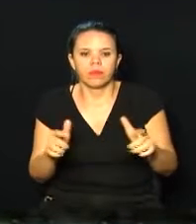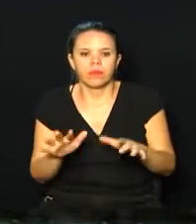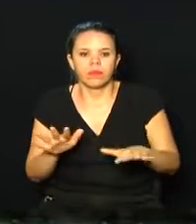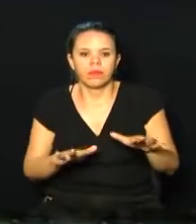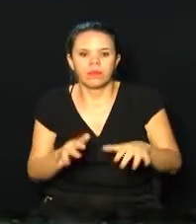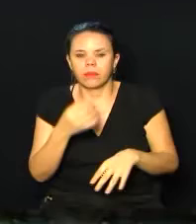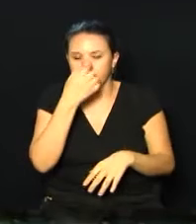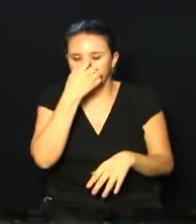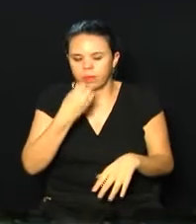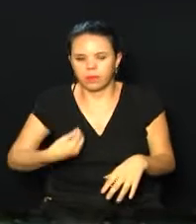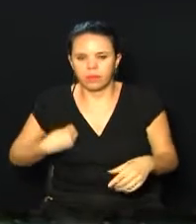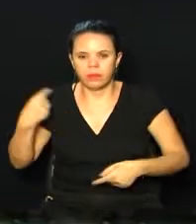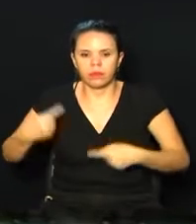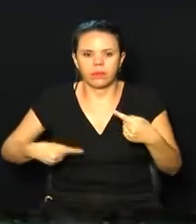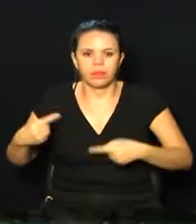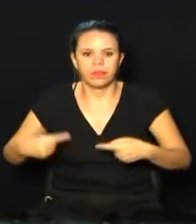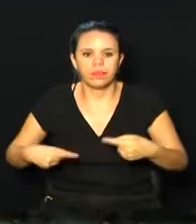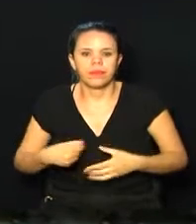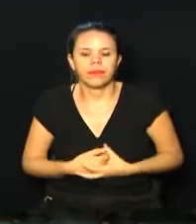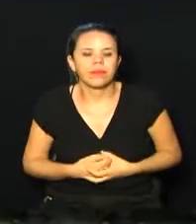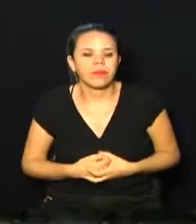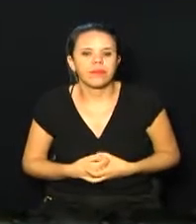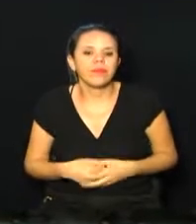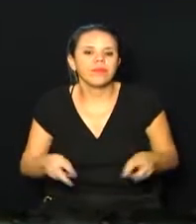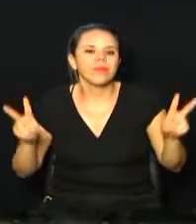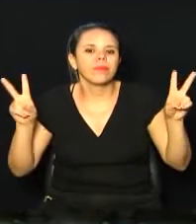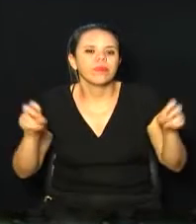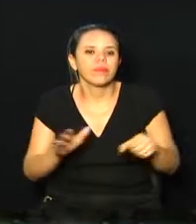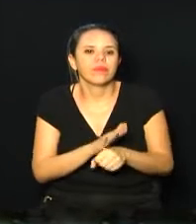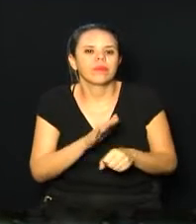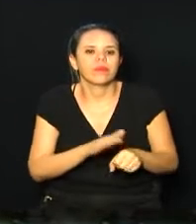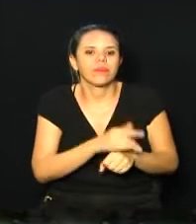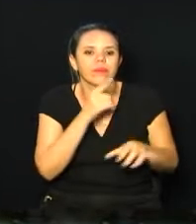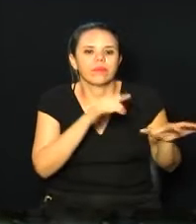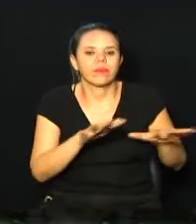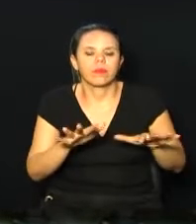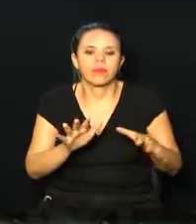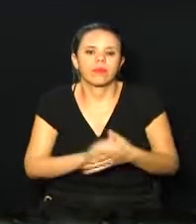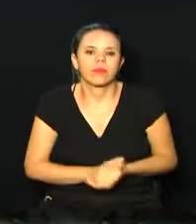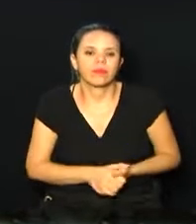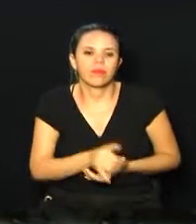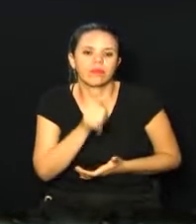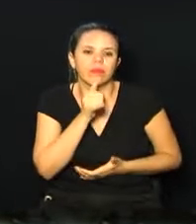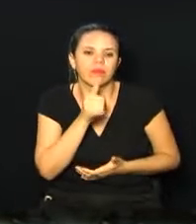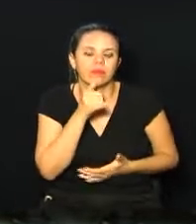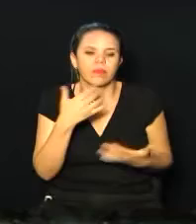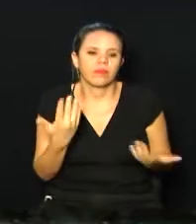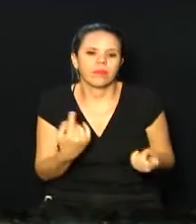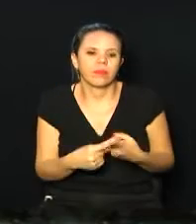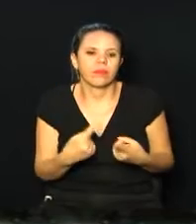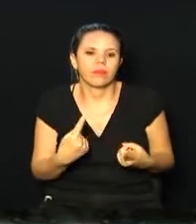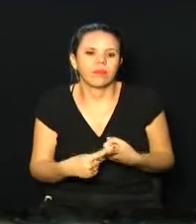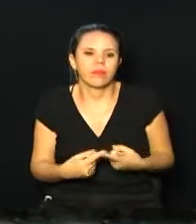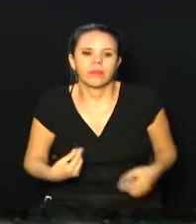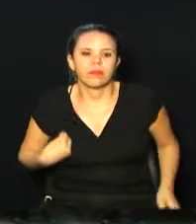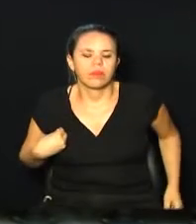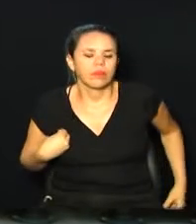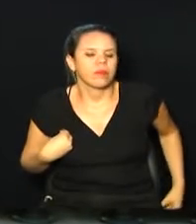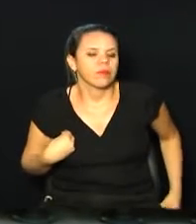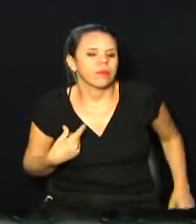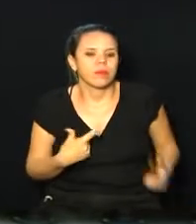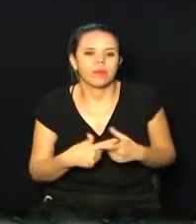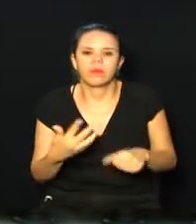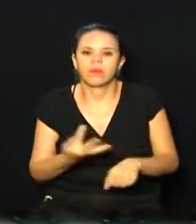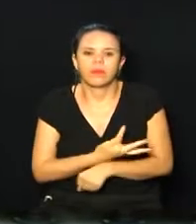Hoje a gente está aqui discutindo a questão das enchentes, não da crise hídrica, por exemplo, porque não estamos passando por isso.